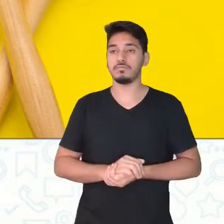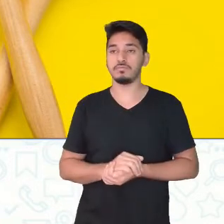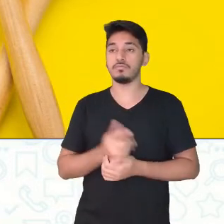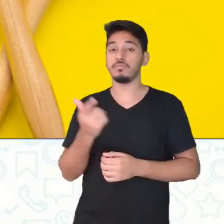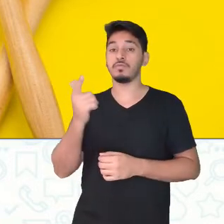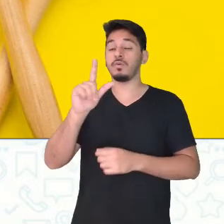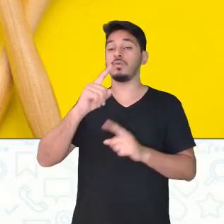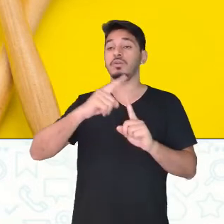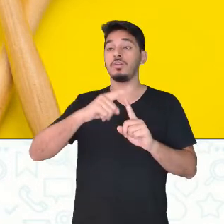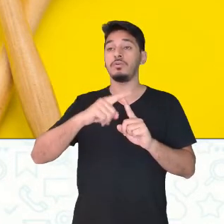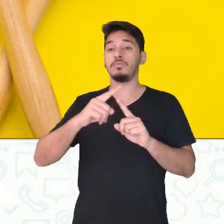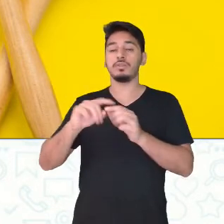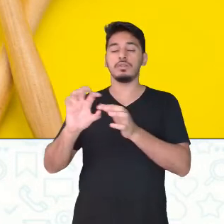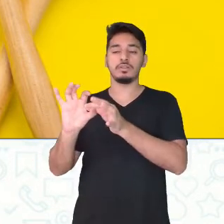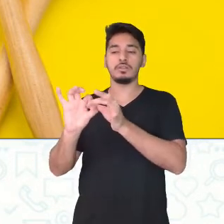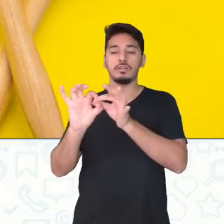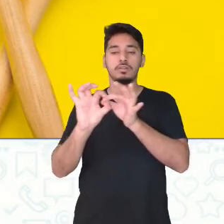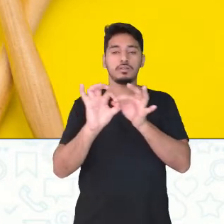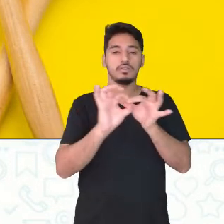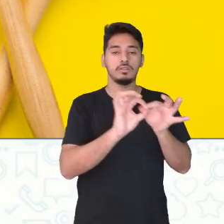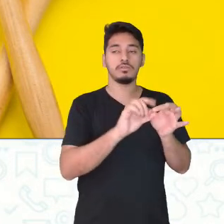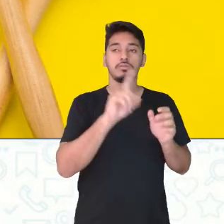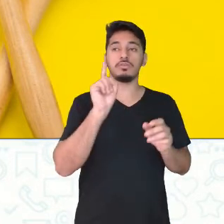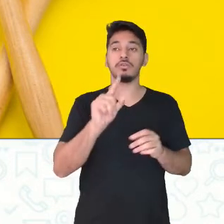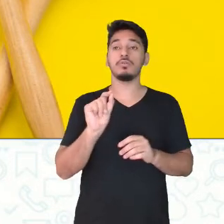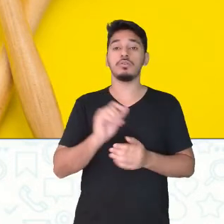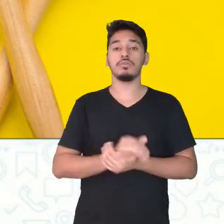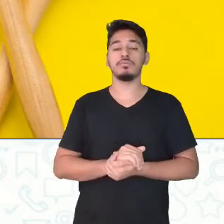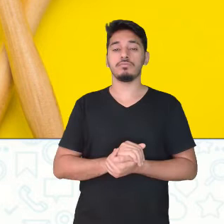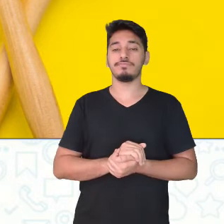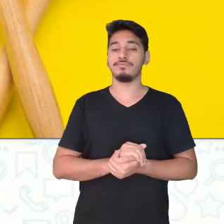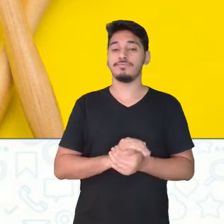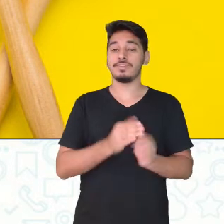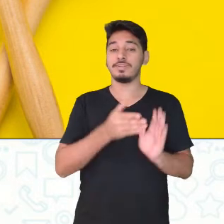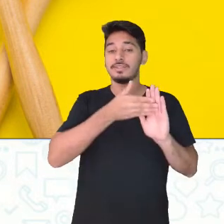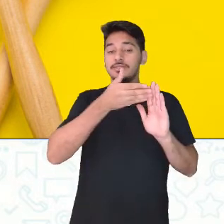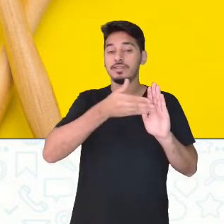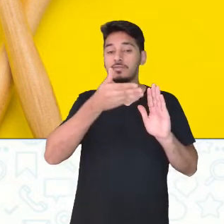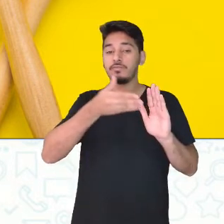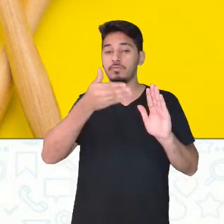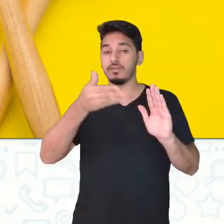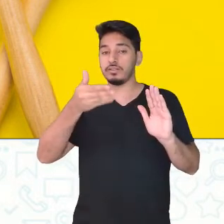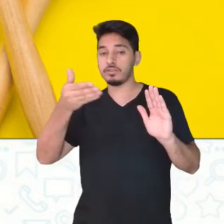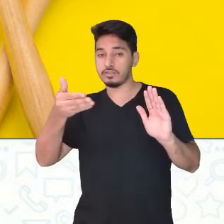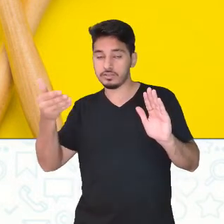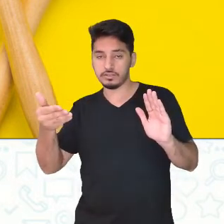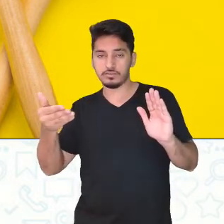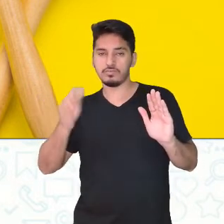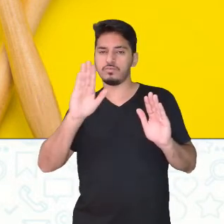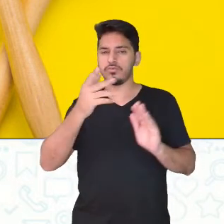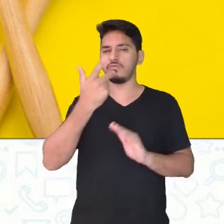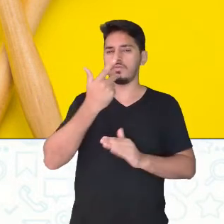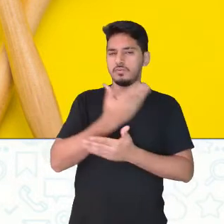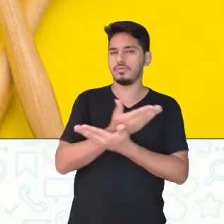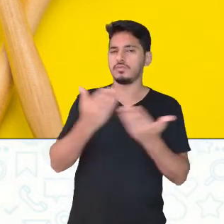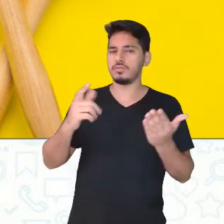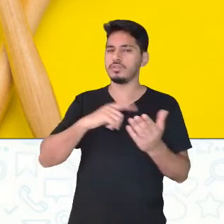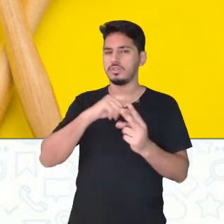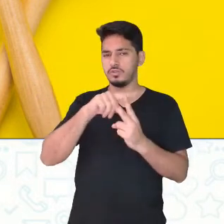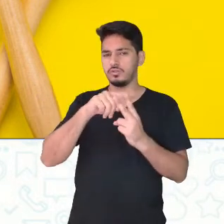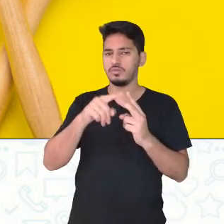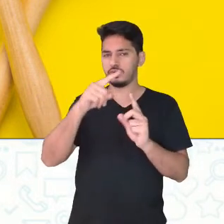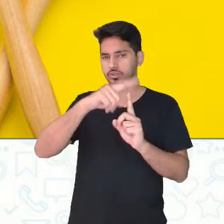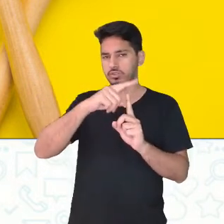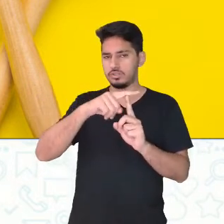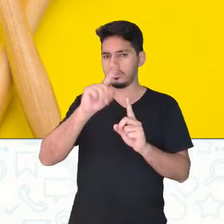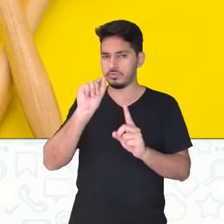Outro tipo de coesão que a gente vai ver hoje é a coesão sequencial. Eu falei para vocês que a gente tinha dois tipos de